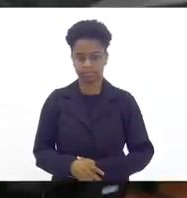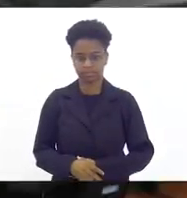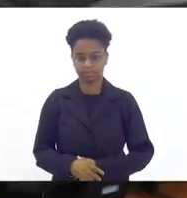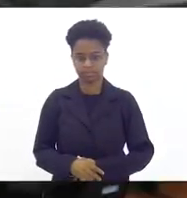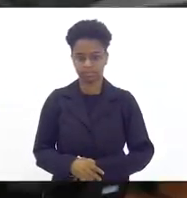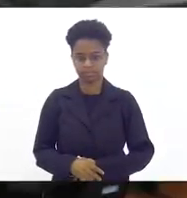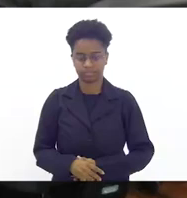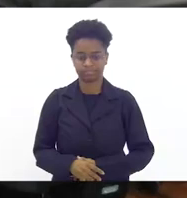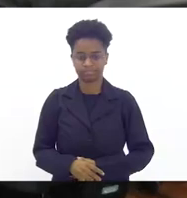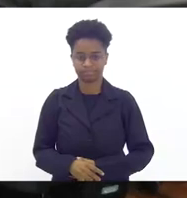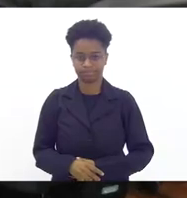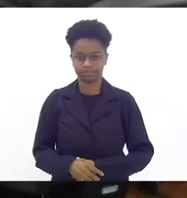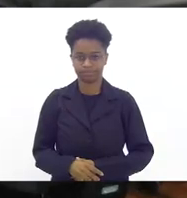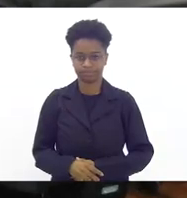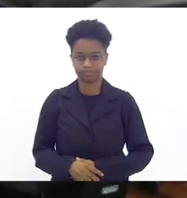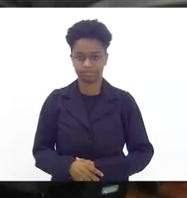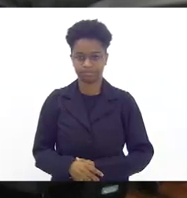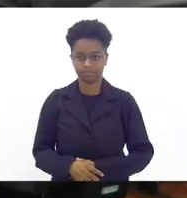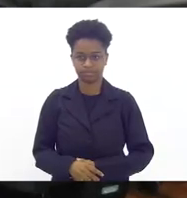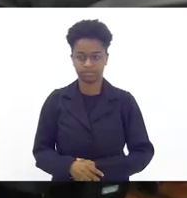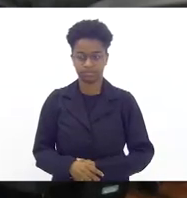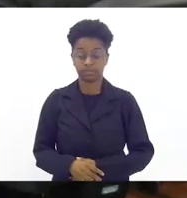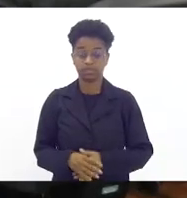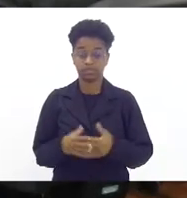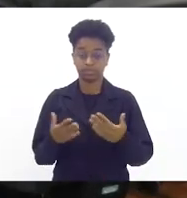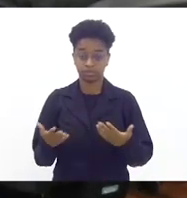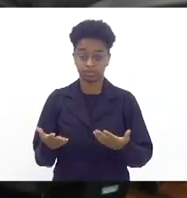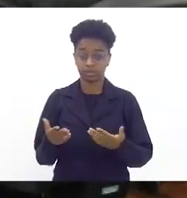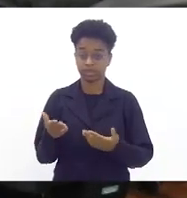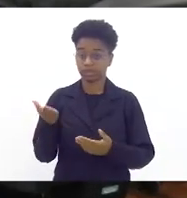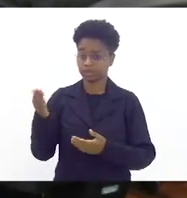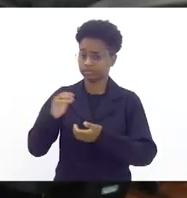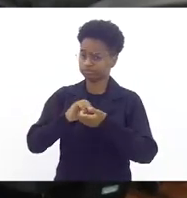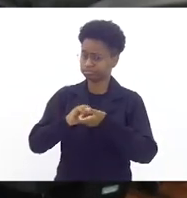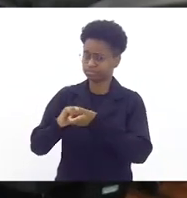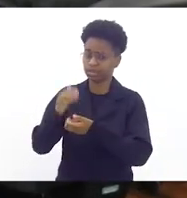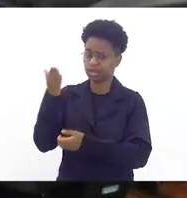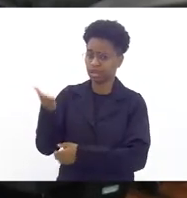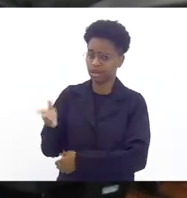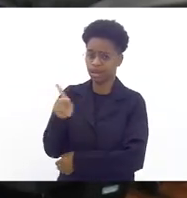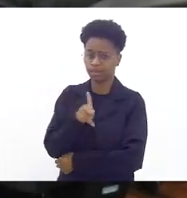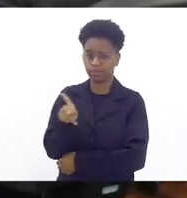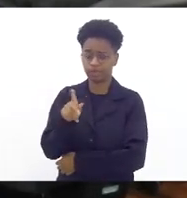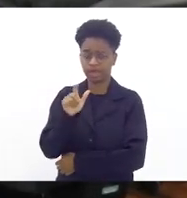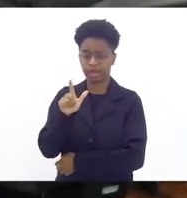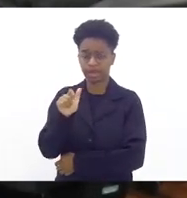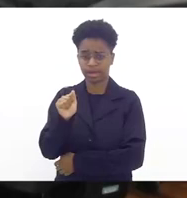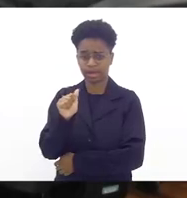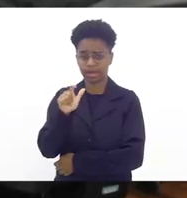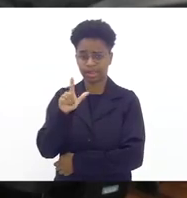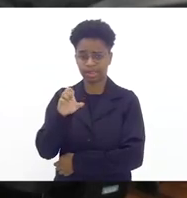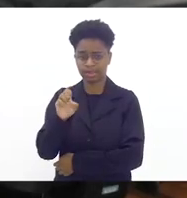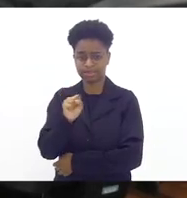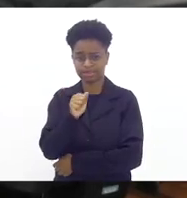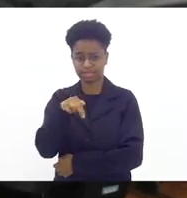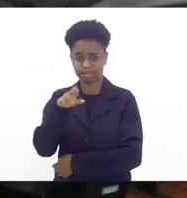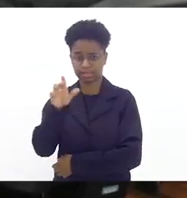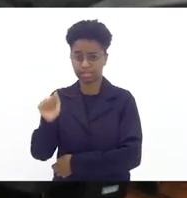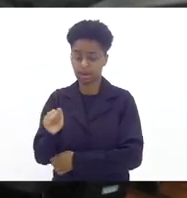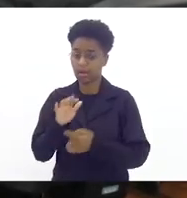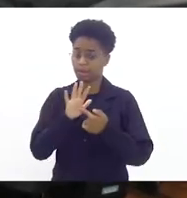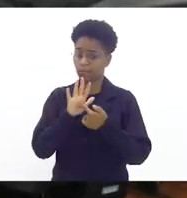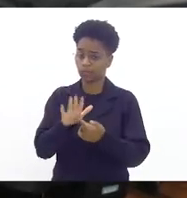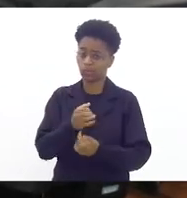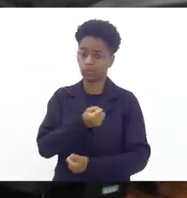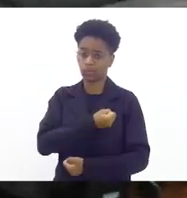então, saudando aqui a professora e pesquisadora Alessandra Pio, que falou, trouxe números e